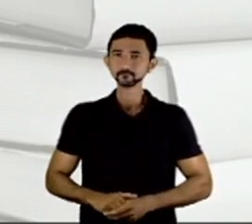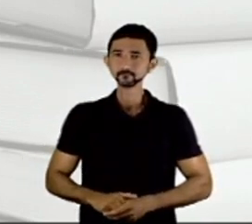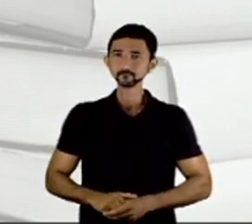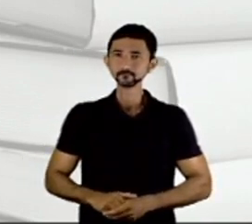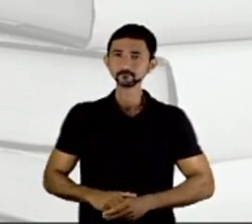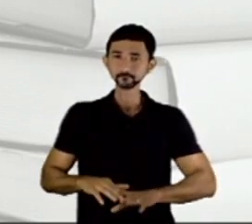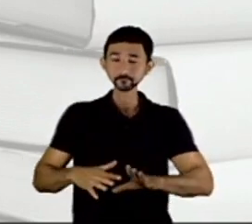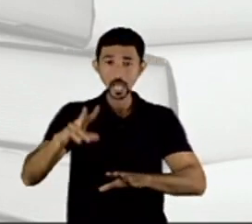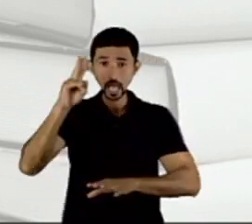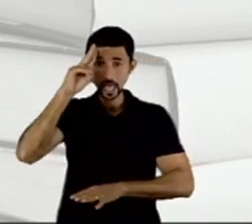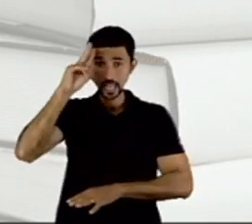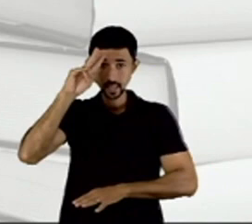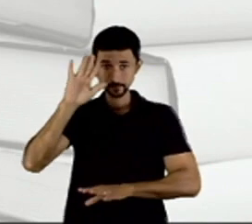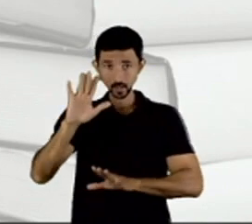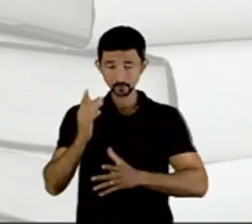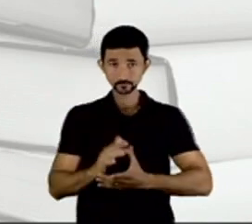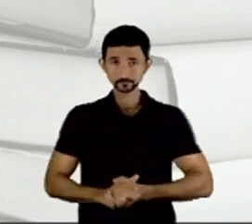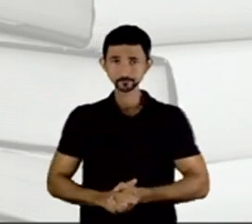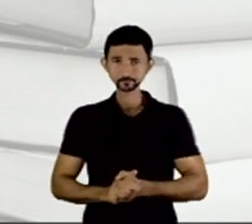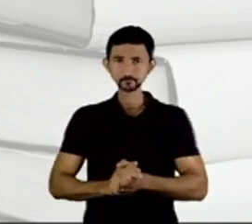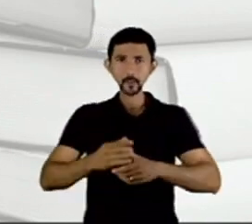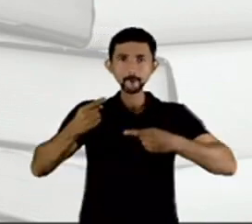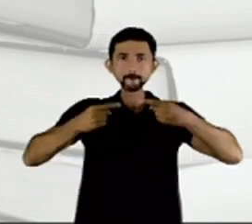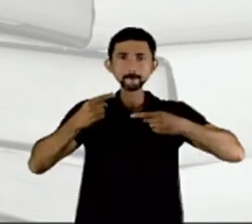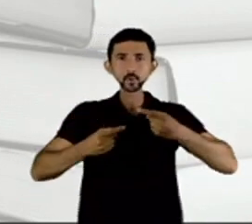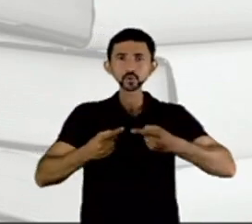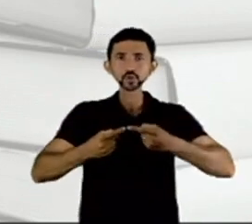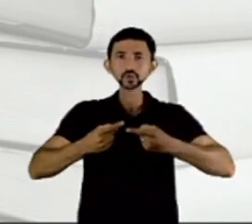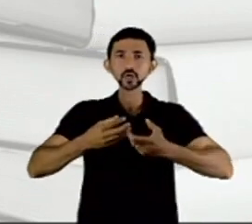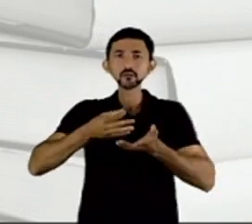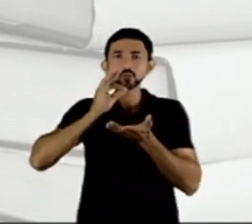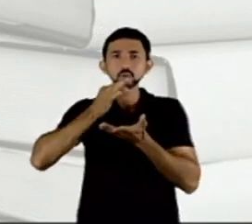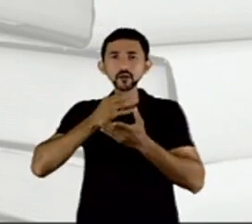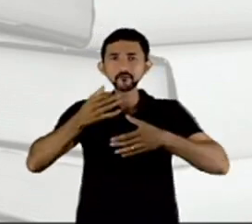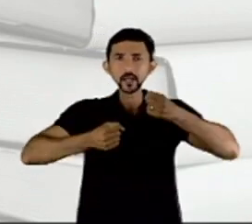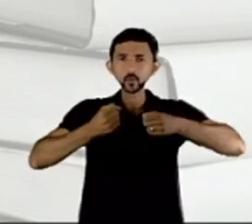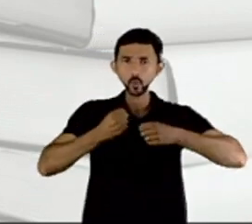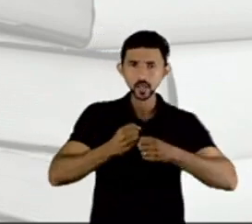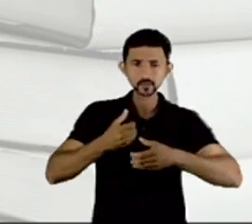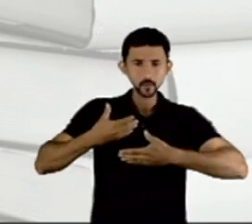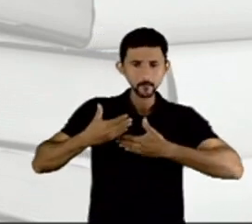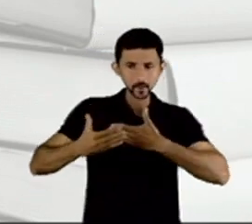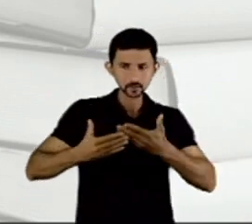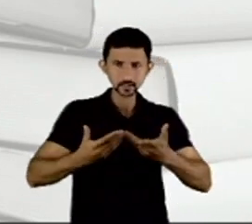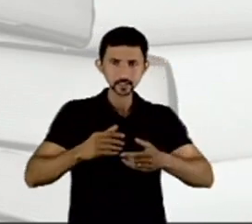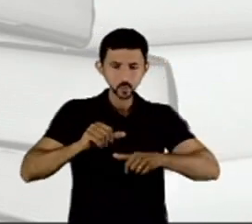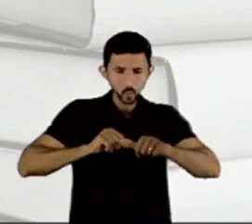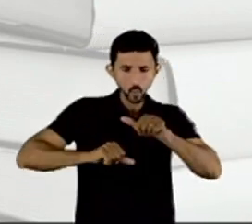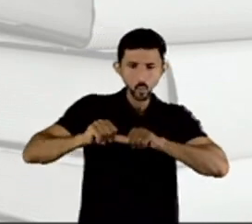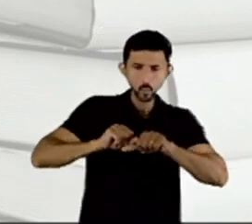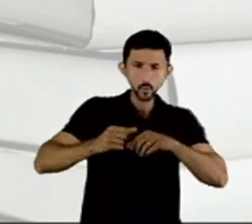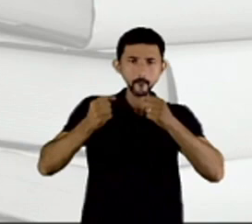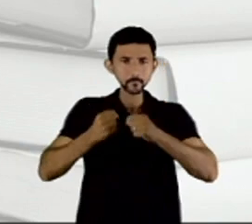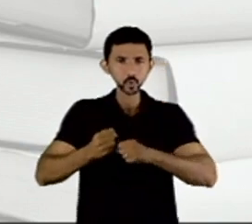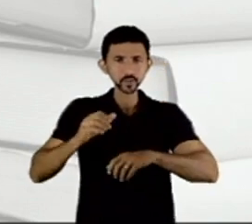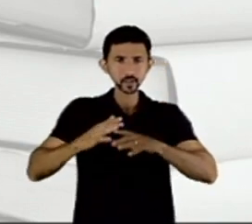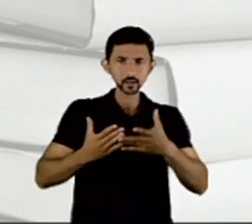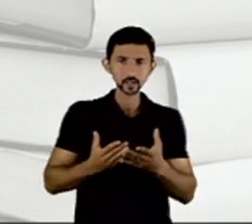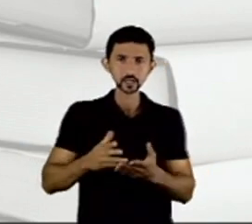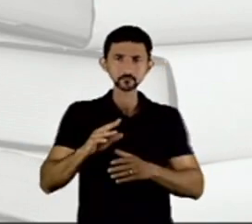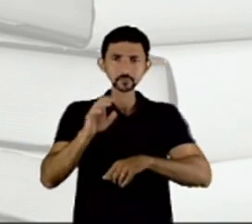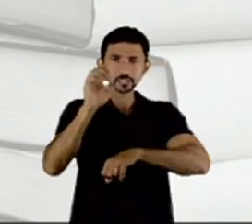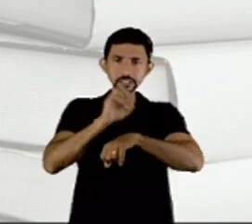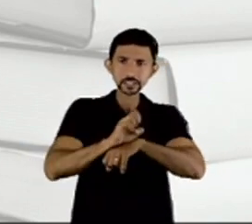Só para a gente relembrar, tá? A política do café com leite é o nome que se dá ao processo de alternância de poder entre